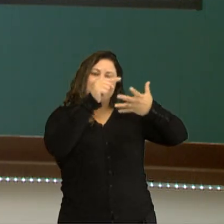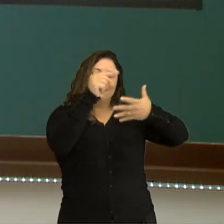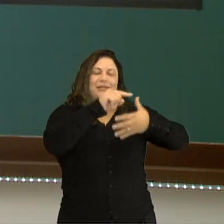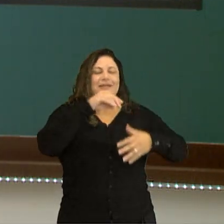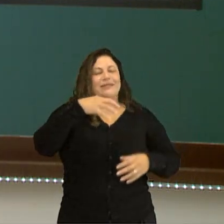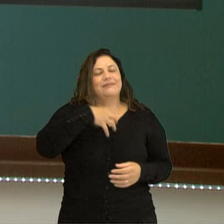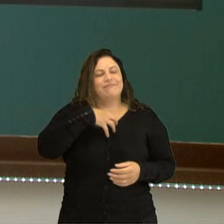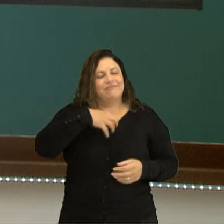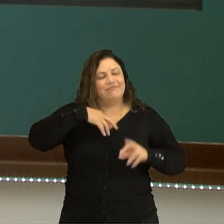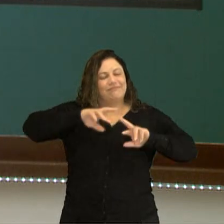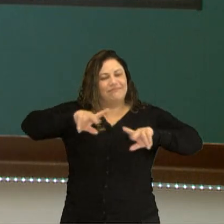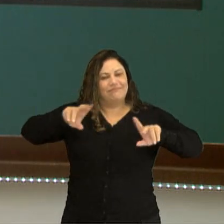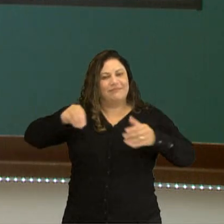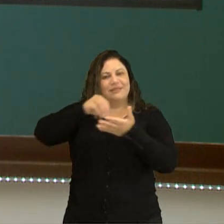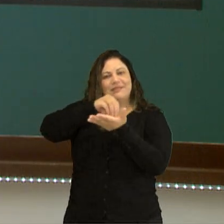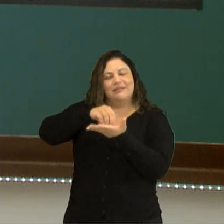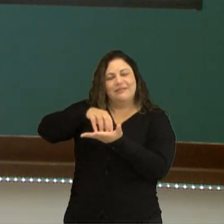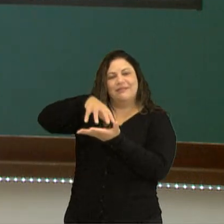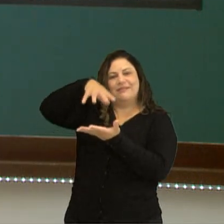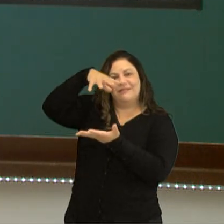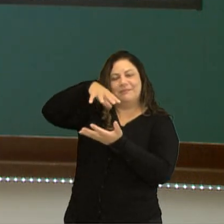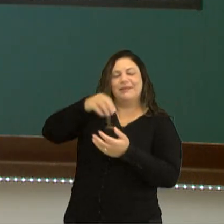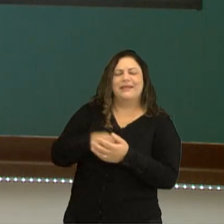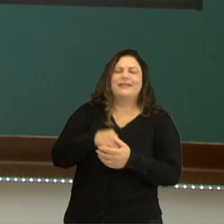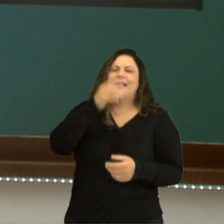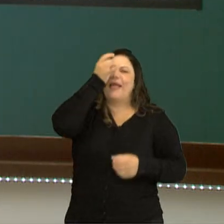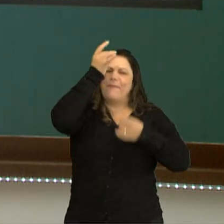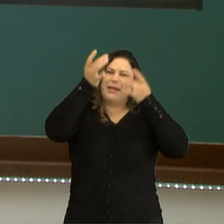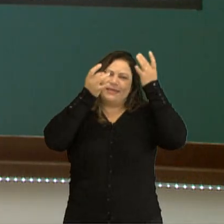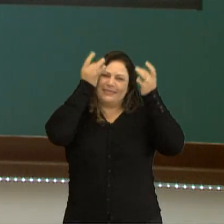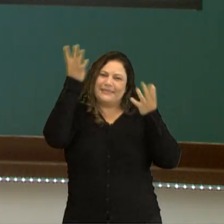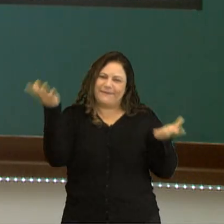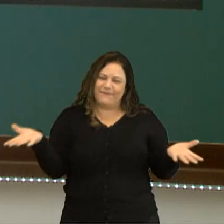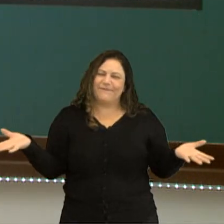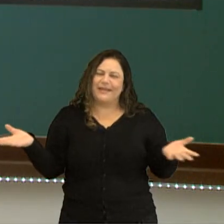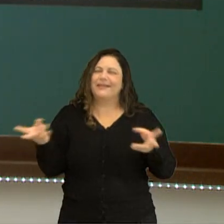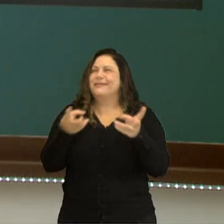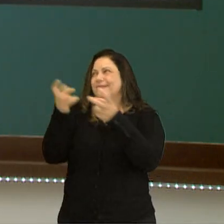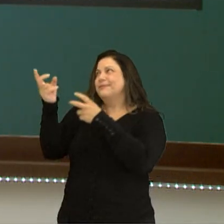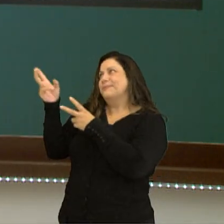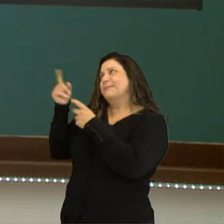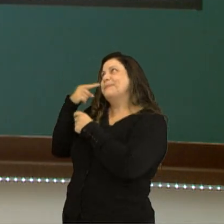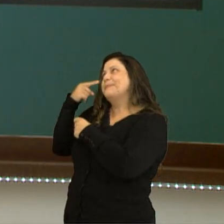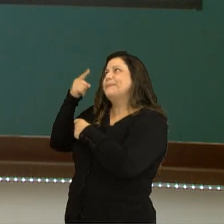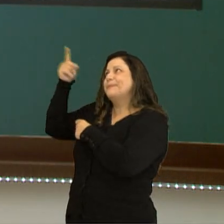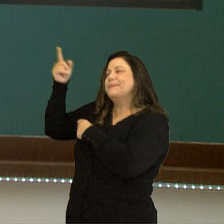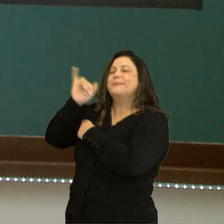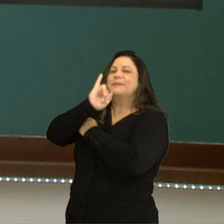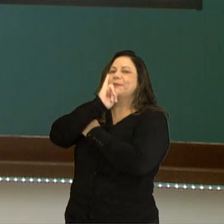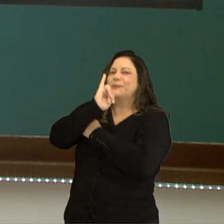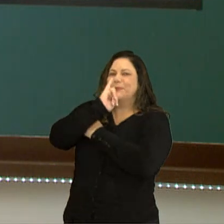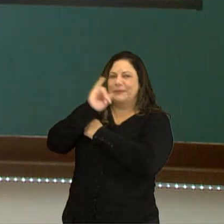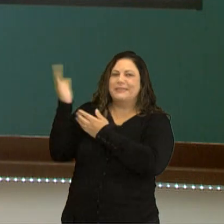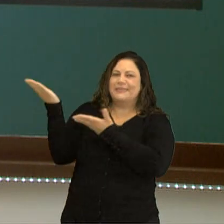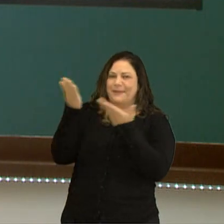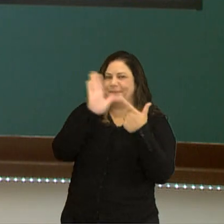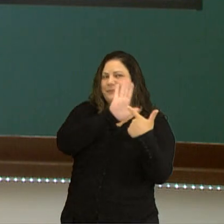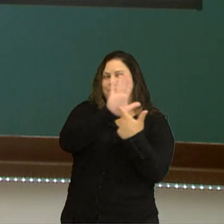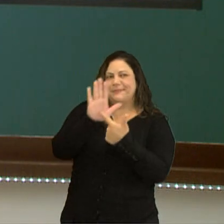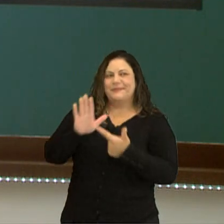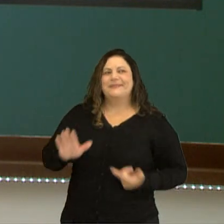figuras geométricas e as texturas fáceis, a mais fácil de ser compreendida, né, por causa dos exemplos que eu trouxe aqui para